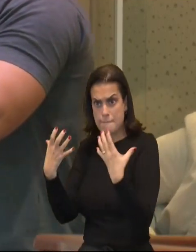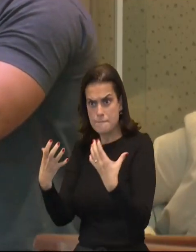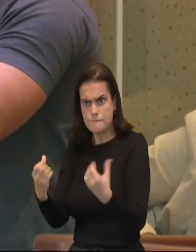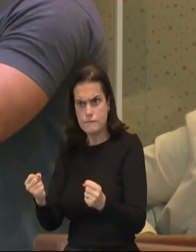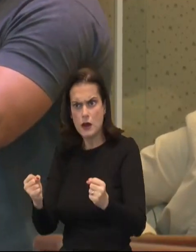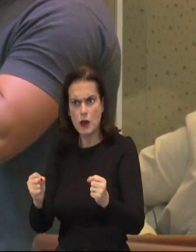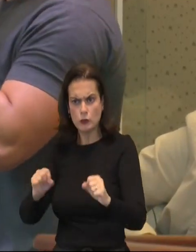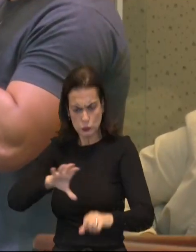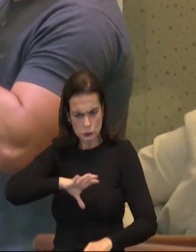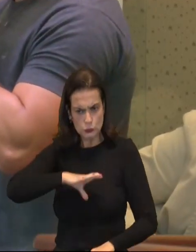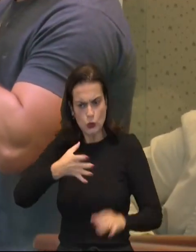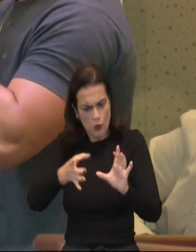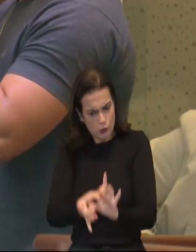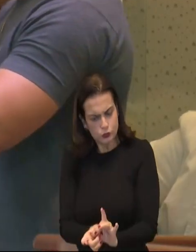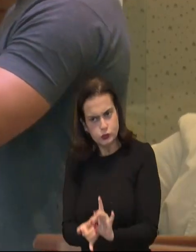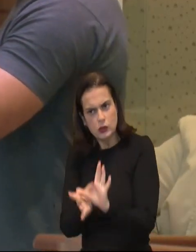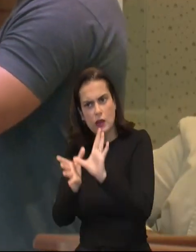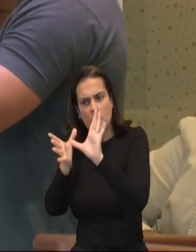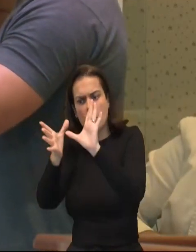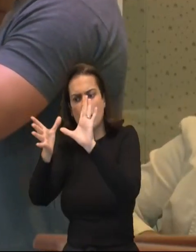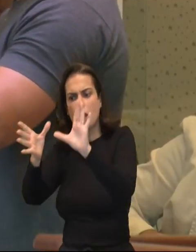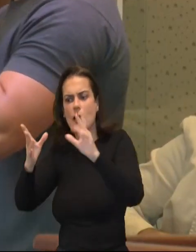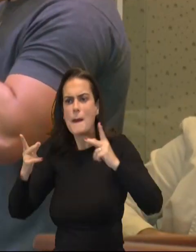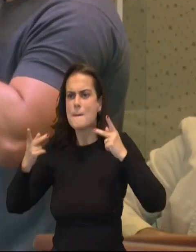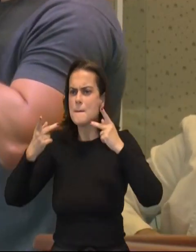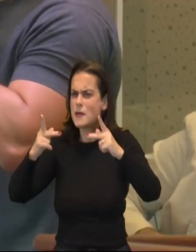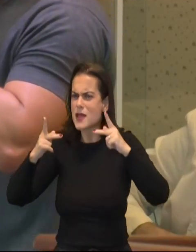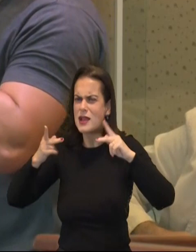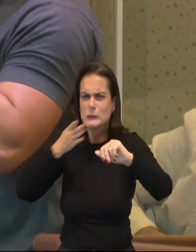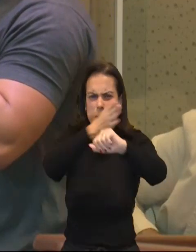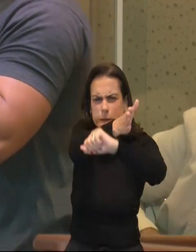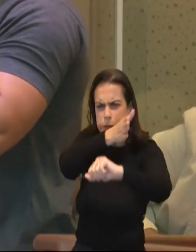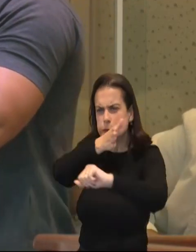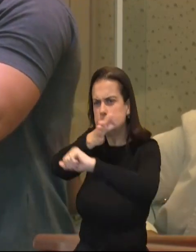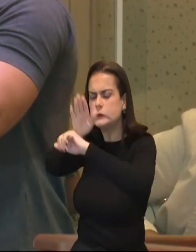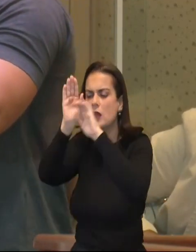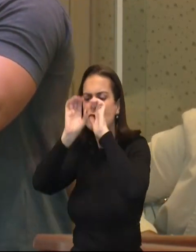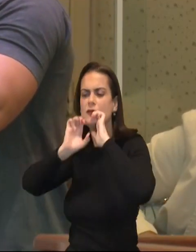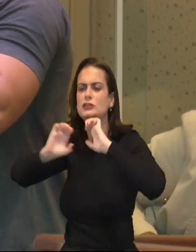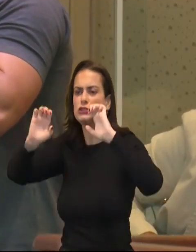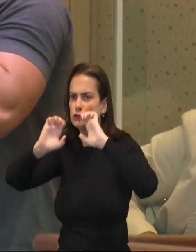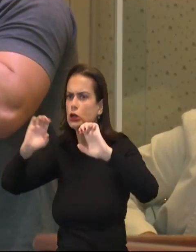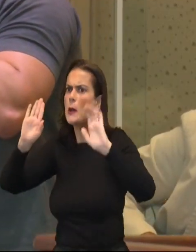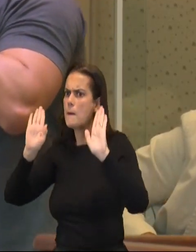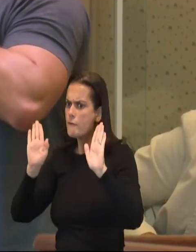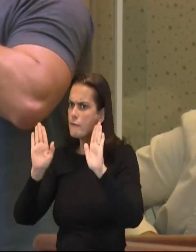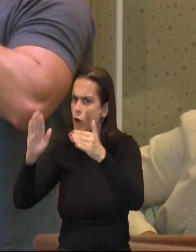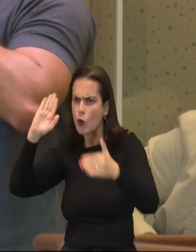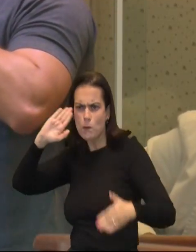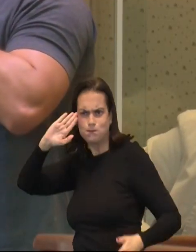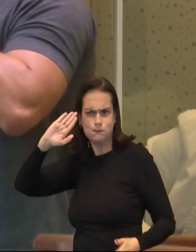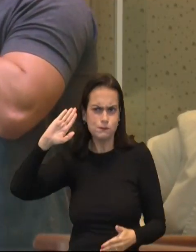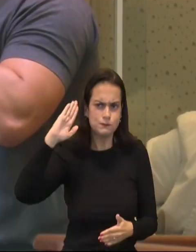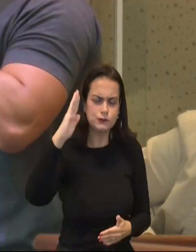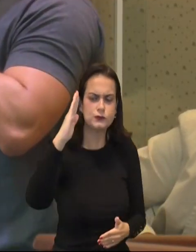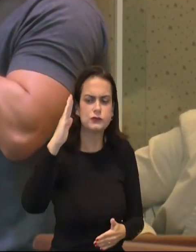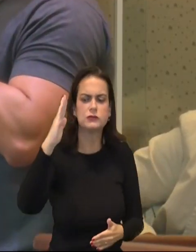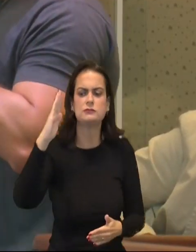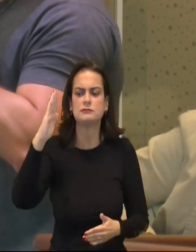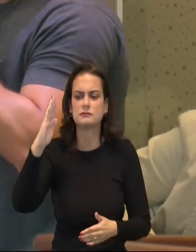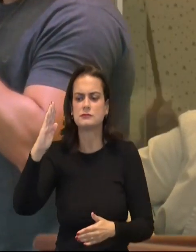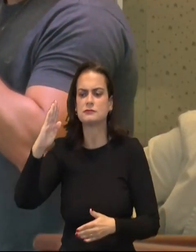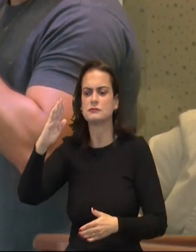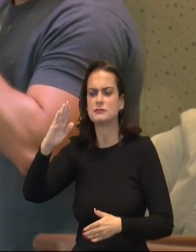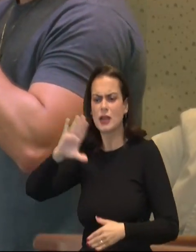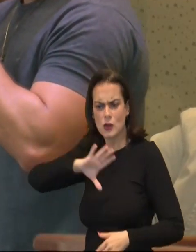levar liberdade, pregar o evangelho é prioridade. Vou